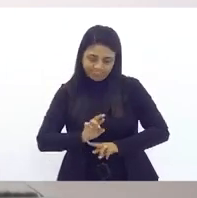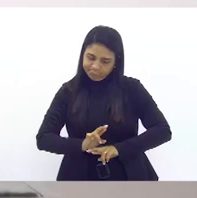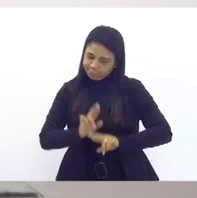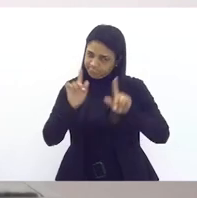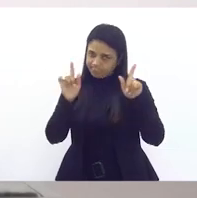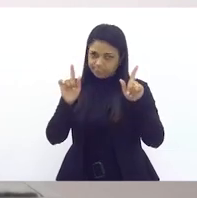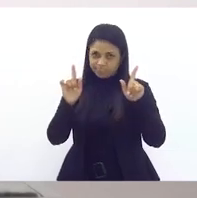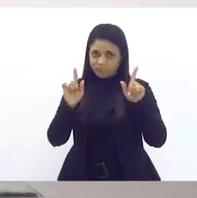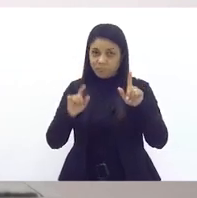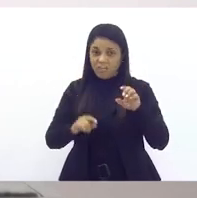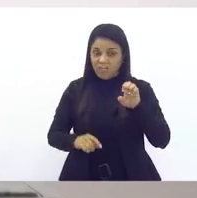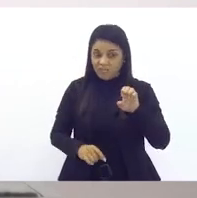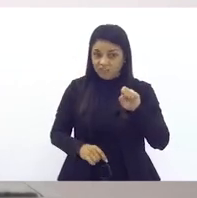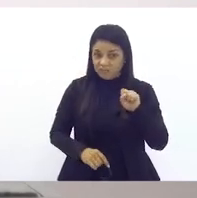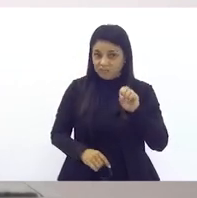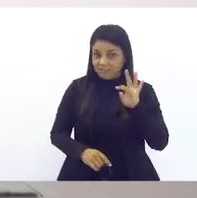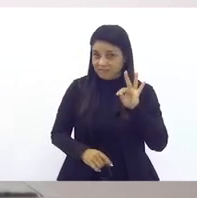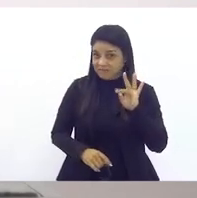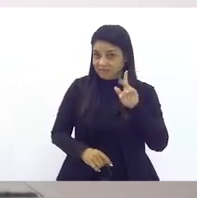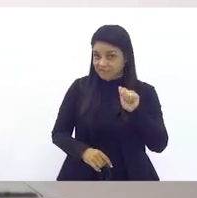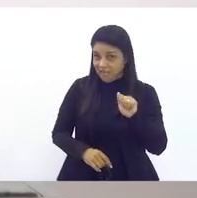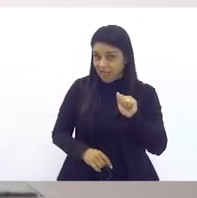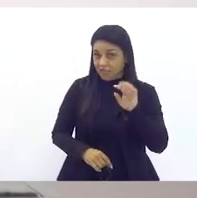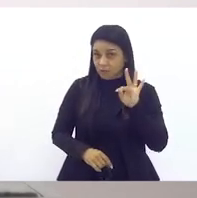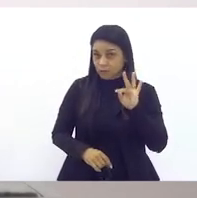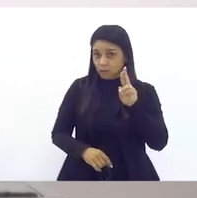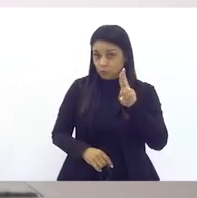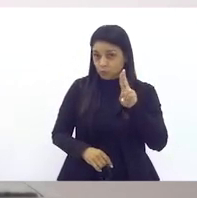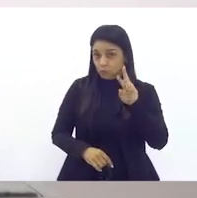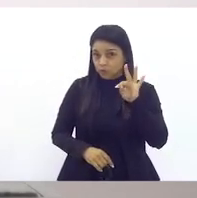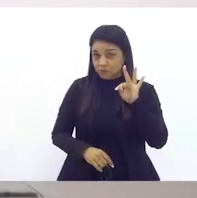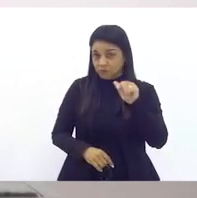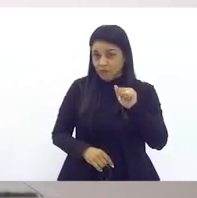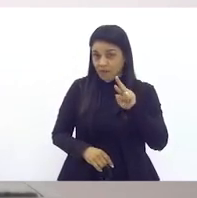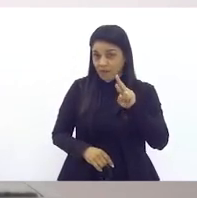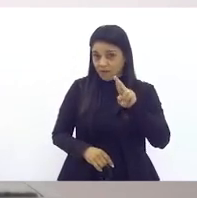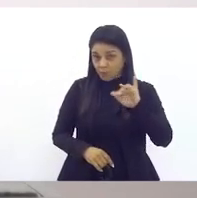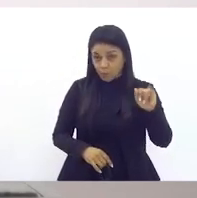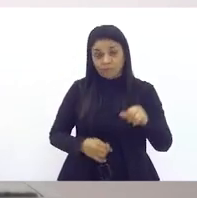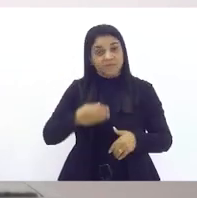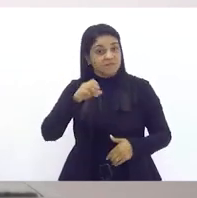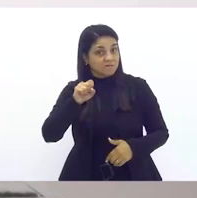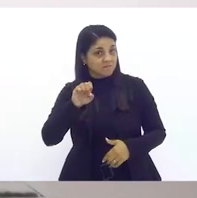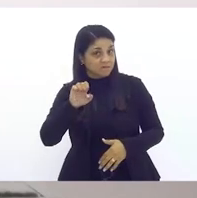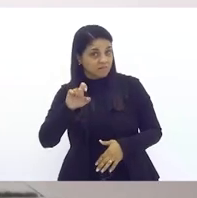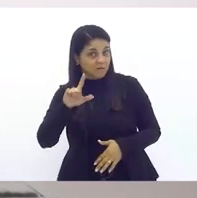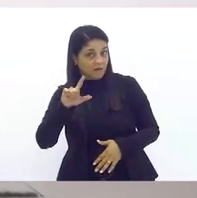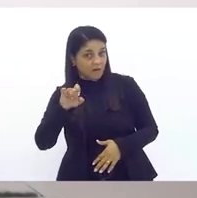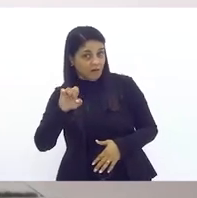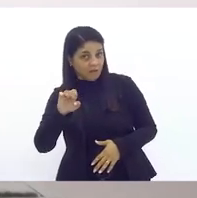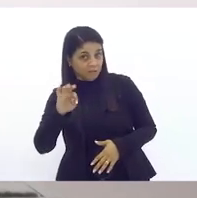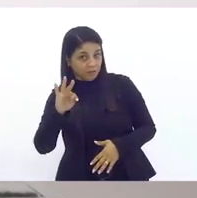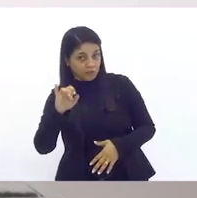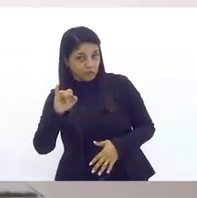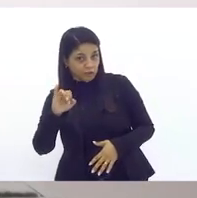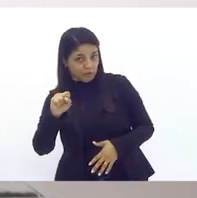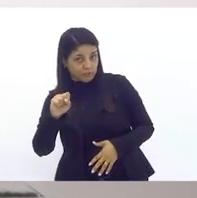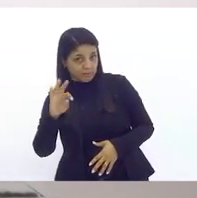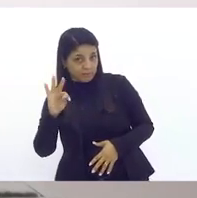Até porque seletista não tem estabilidade e, por via de